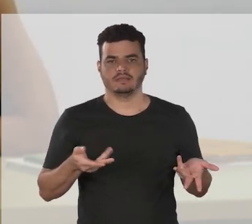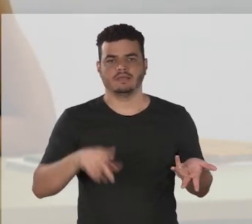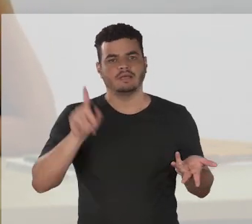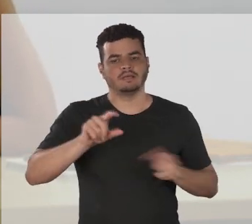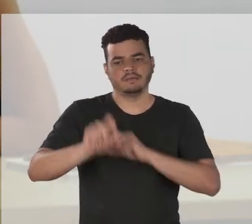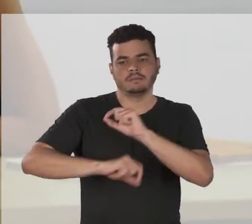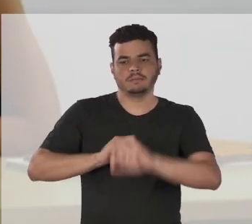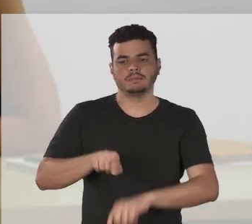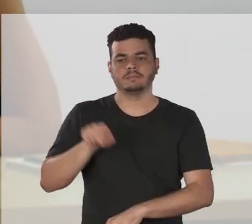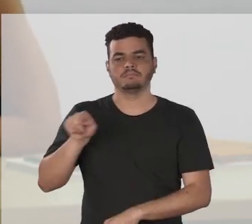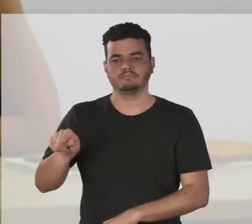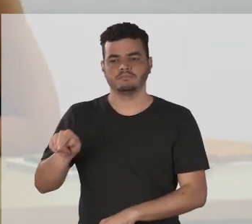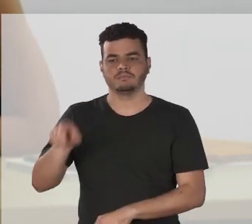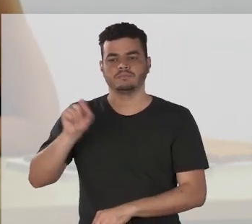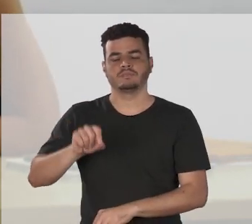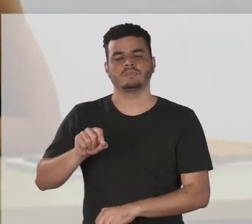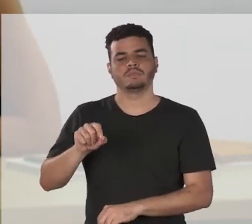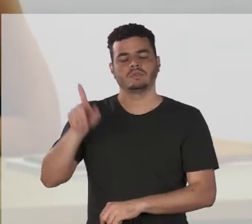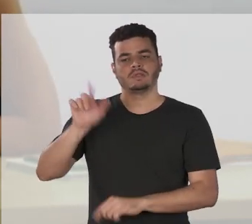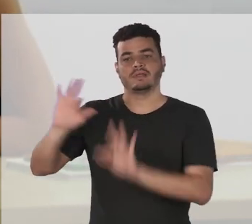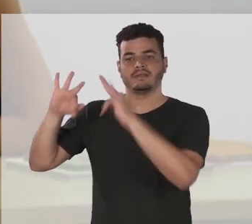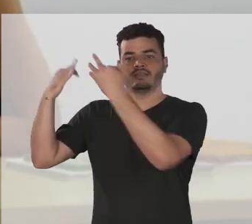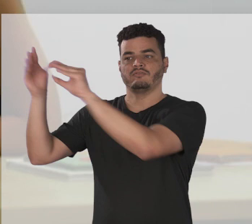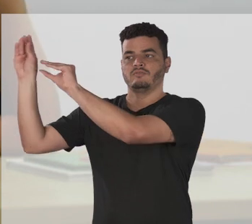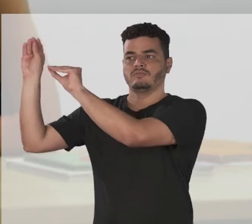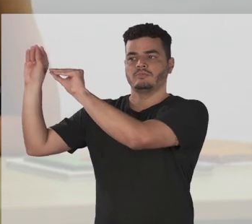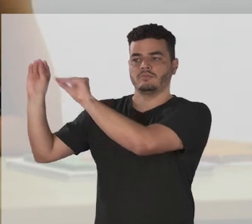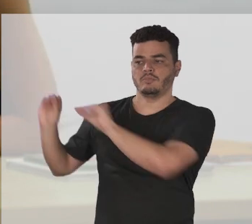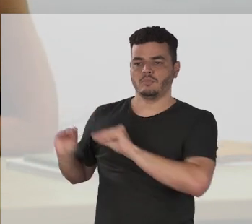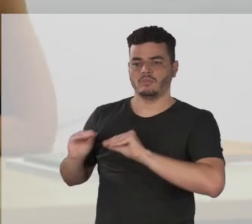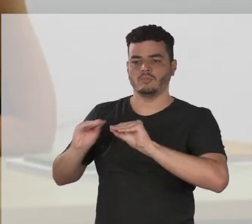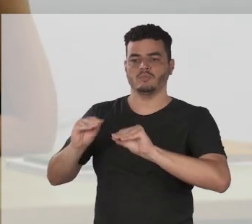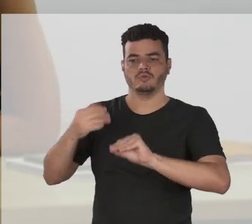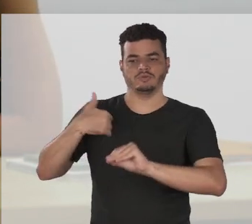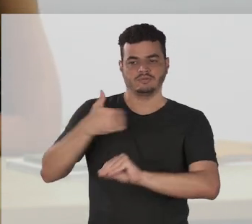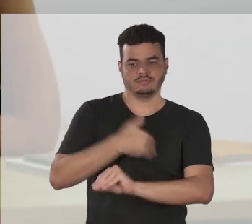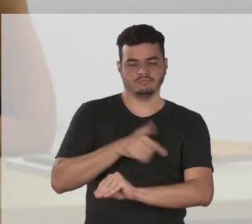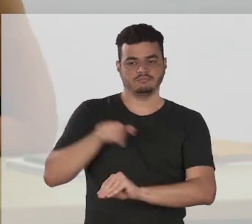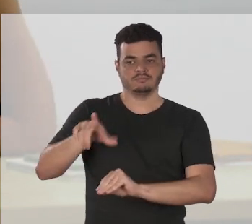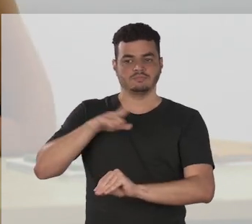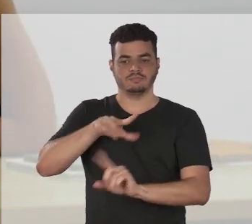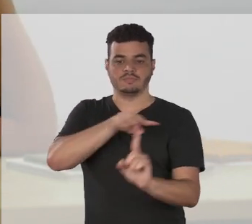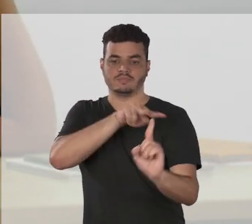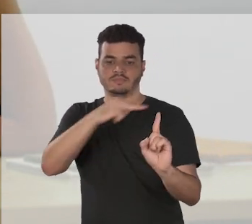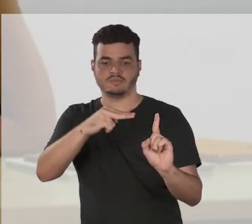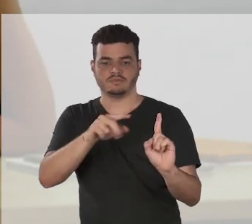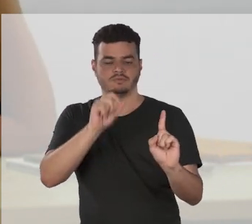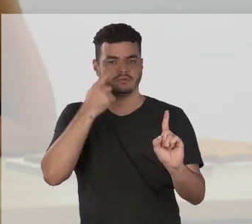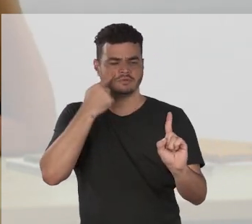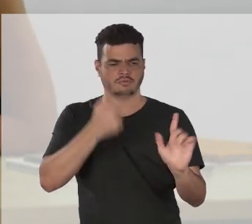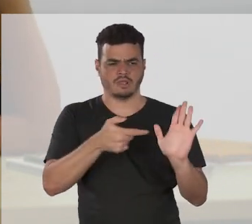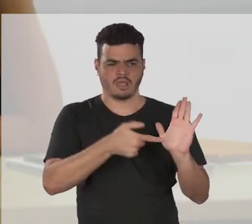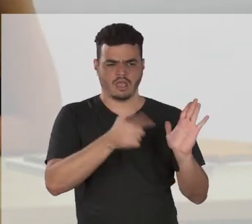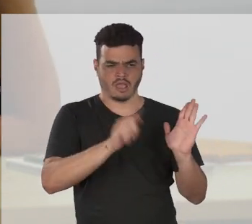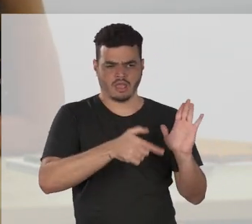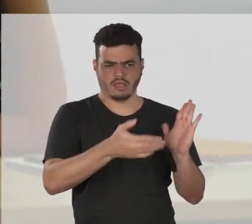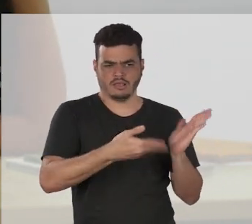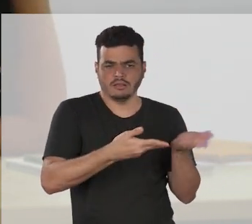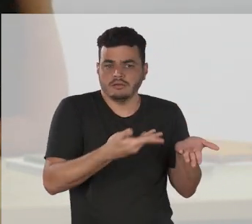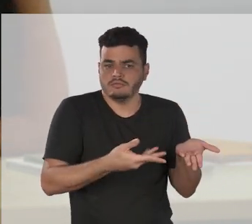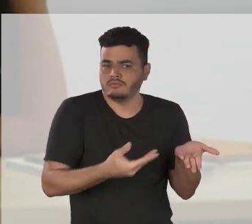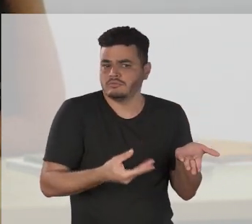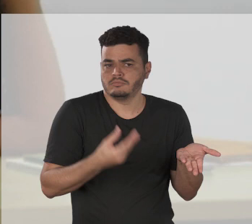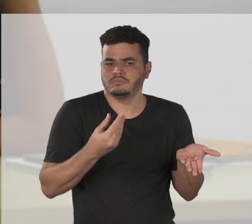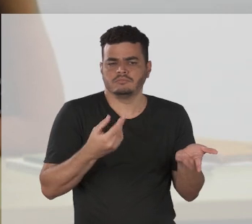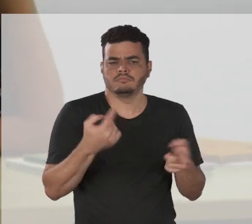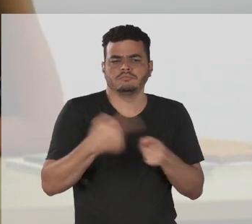nesse momento, que era filha de imigrantes ucranianos. Então, não queria abaixo nenhum sobre nada destruir um